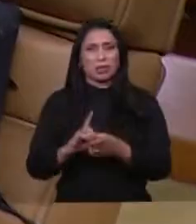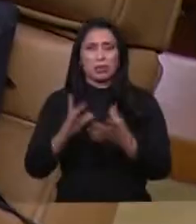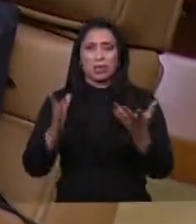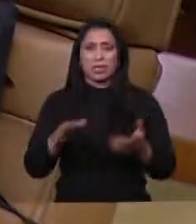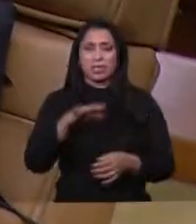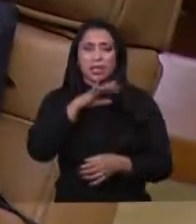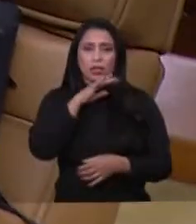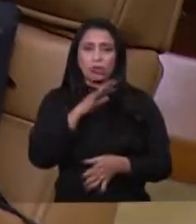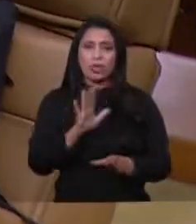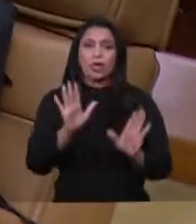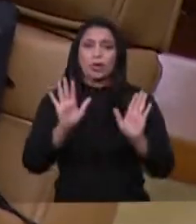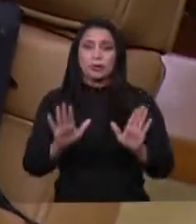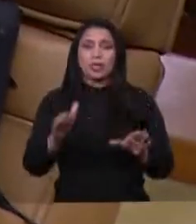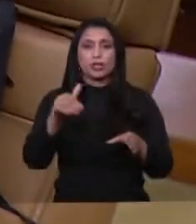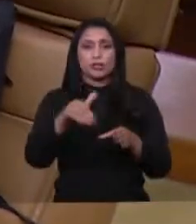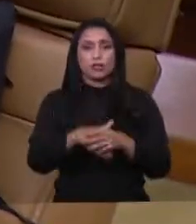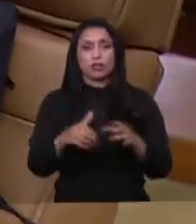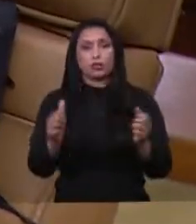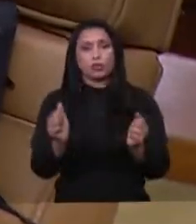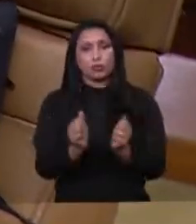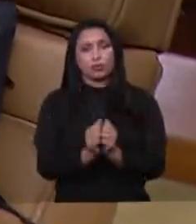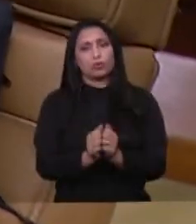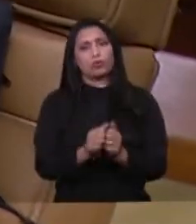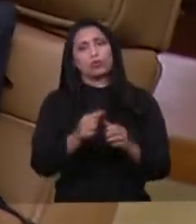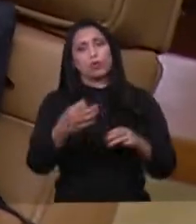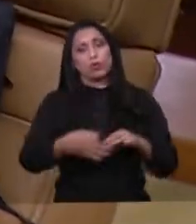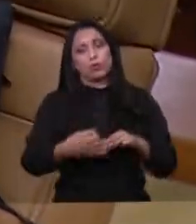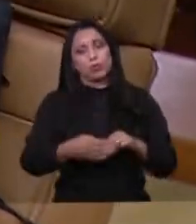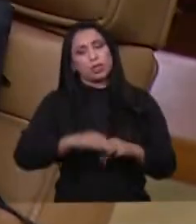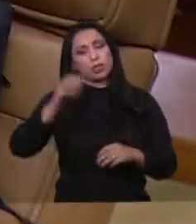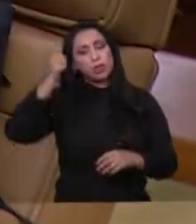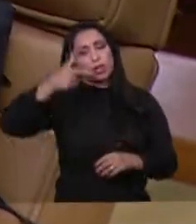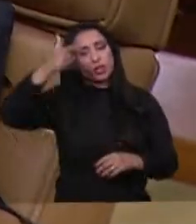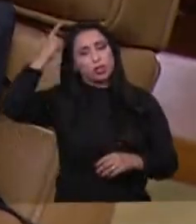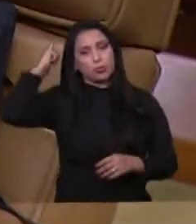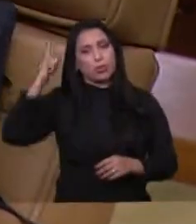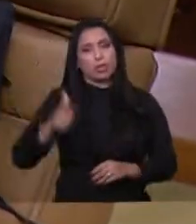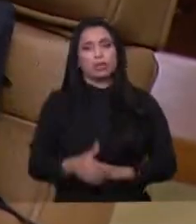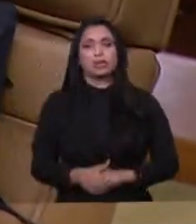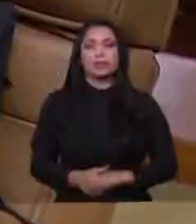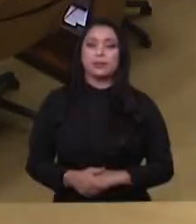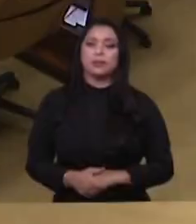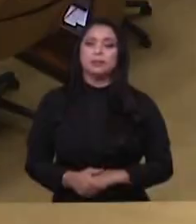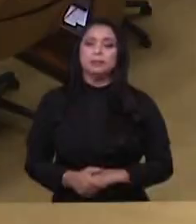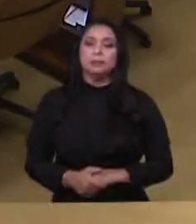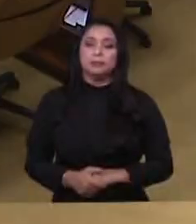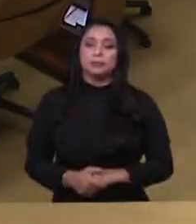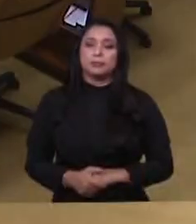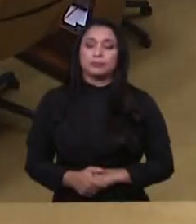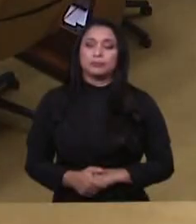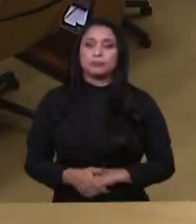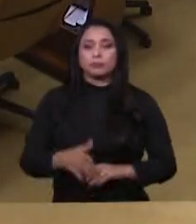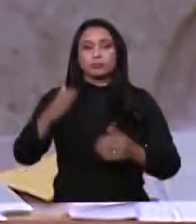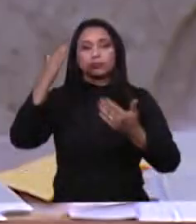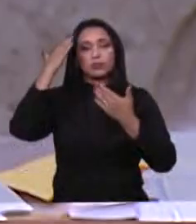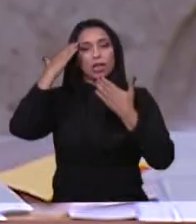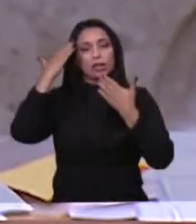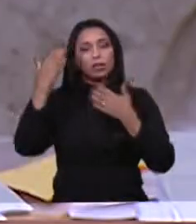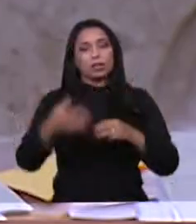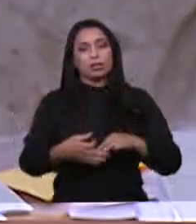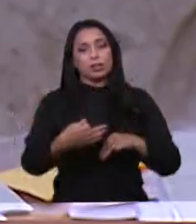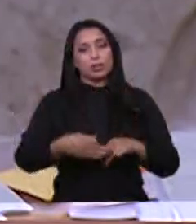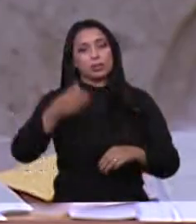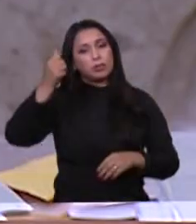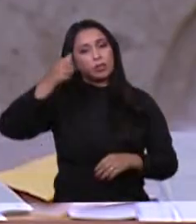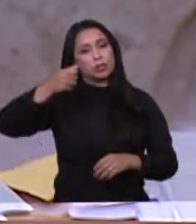acompanhando integralmente o voto do eminente ministro Alexandre Moraes. Agradeço ao ministro Luiz Fux. Escolho o voto